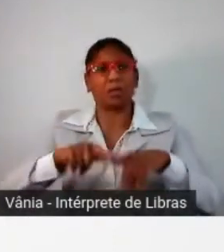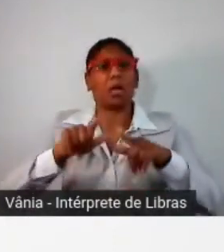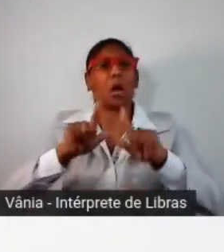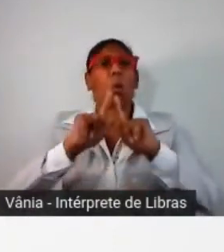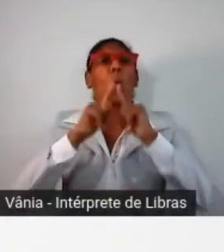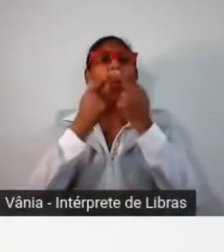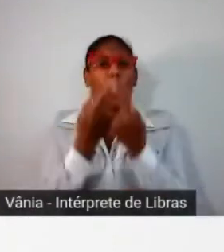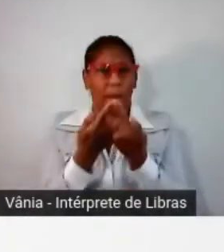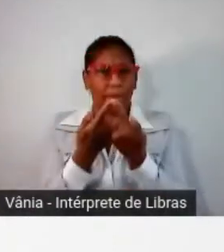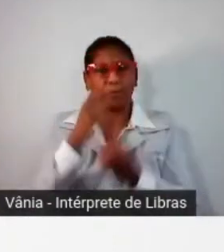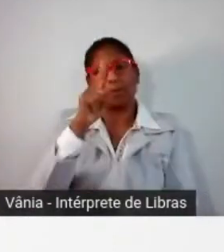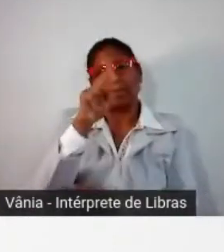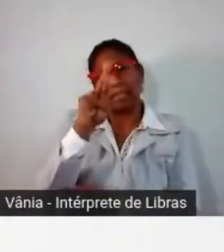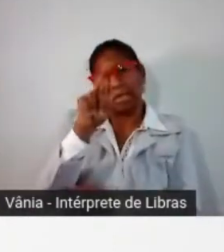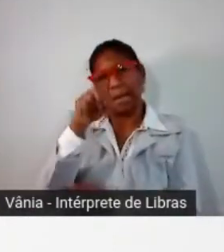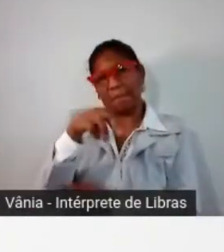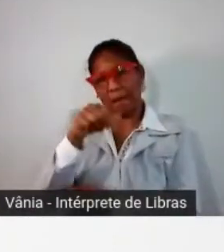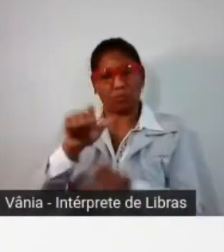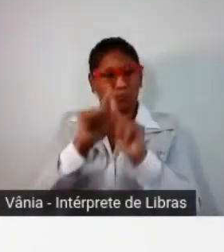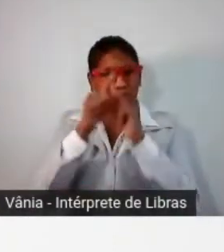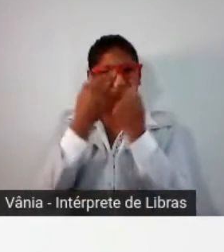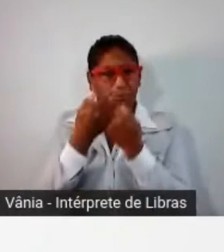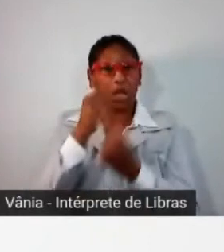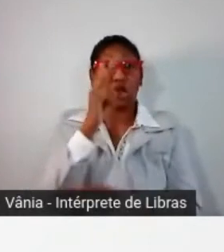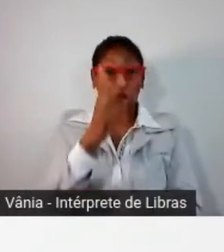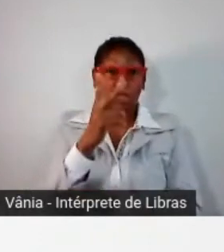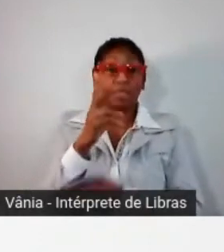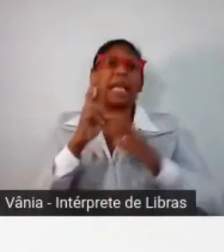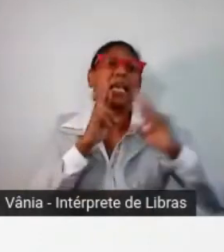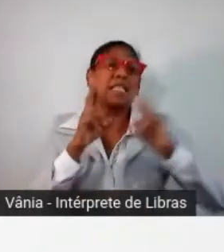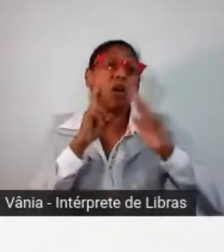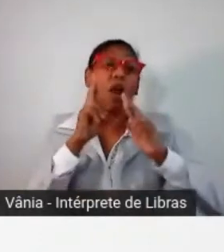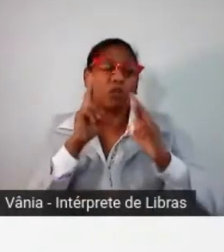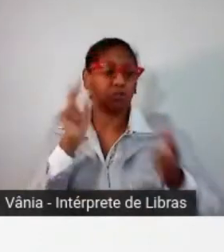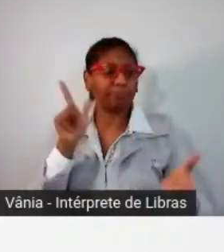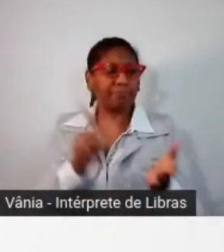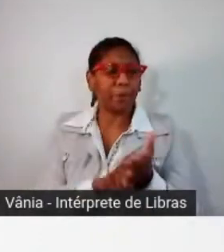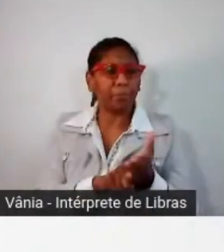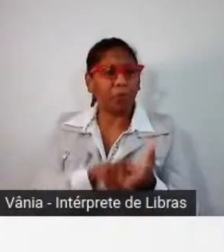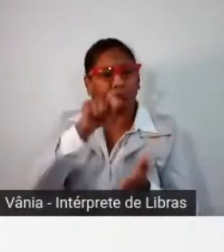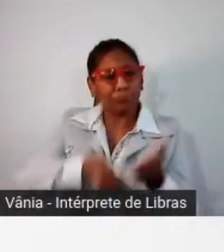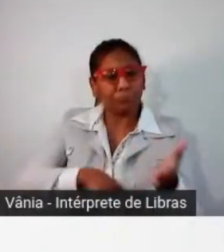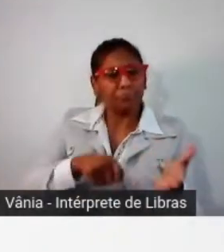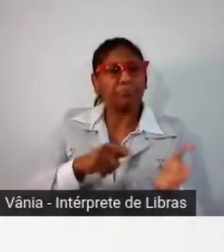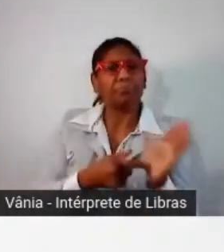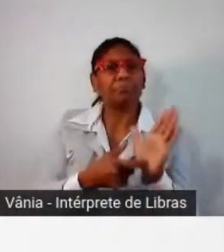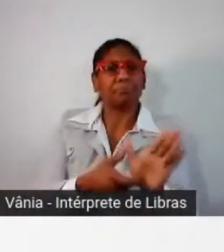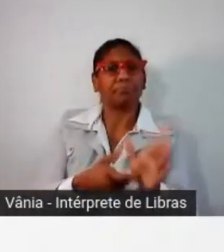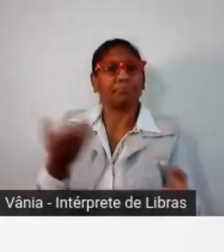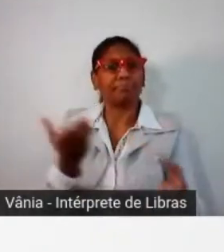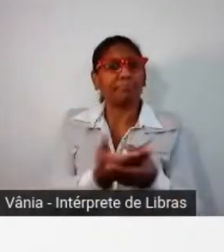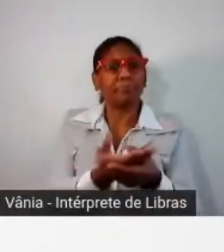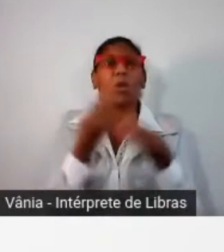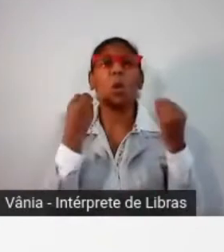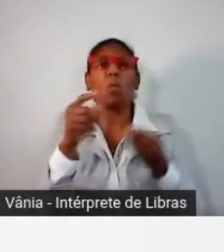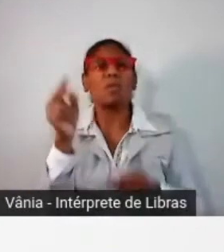redes sociais e na imprensa. Ao menos 2 restaurantes foram notificados por descumprirem os protocolos. Como o senhor recebeu essas